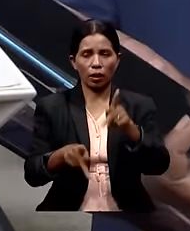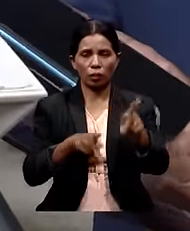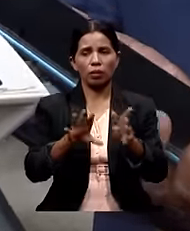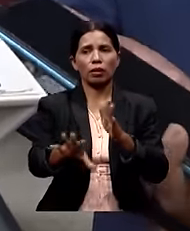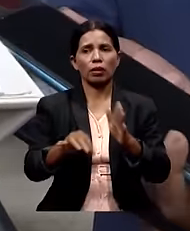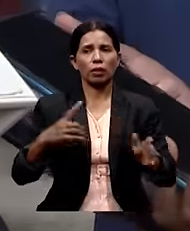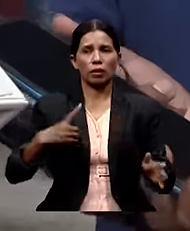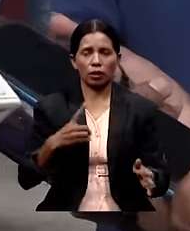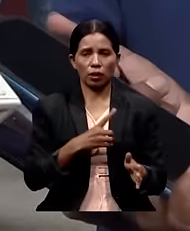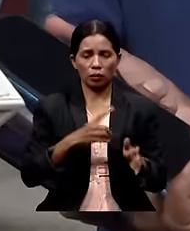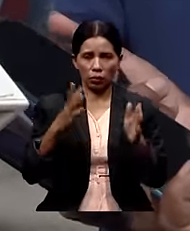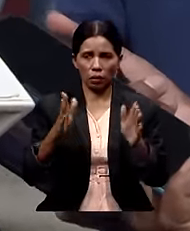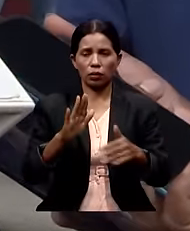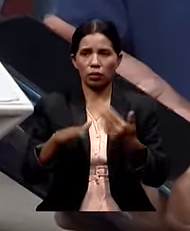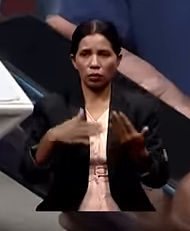Sira né,